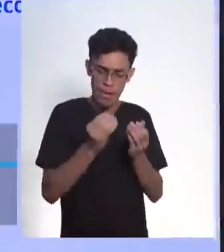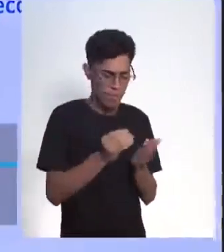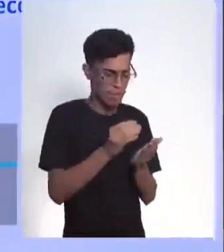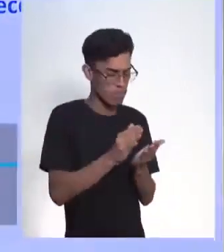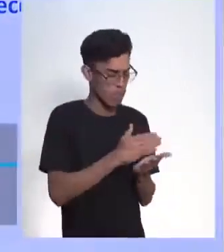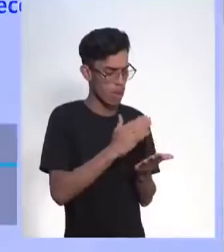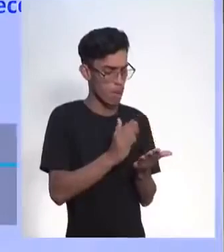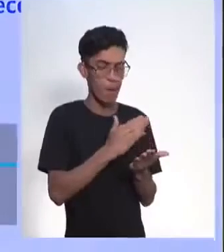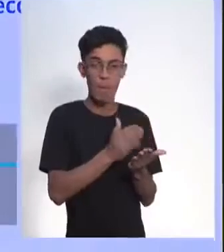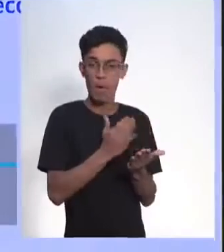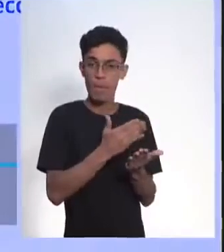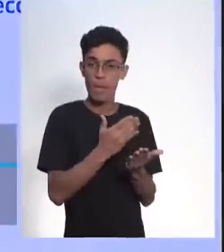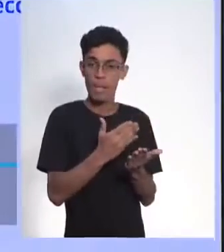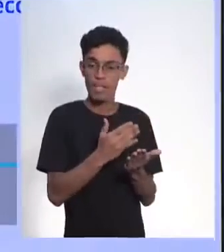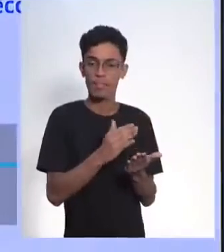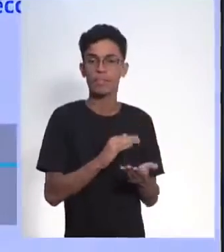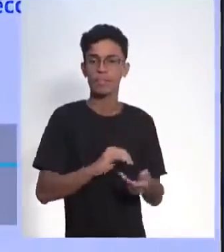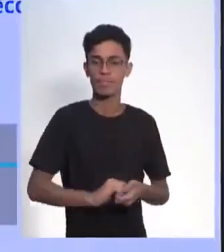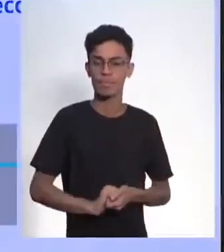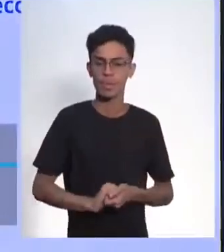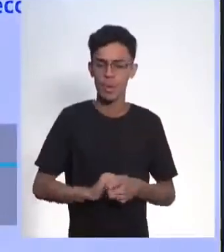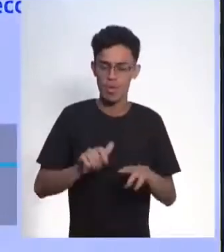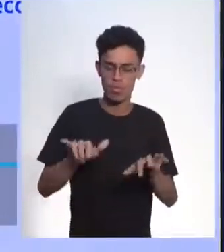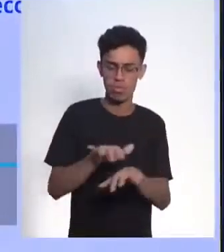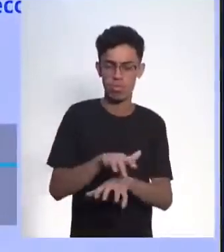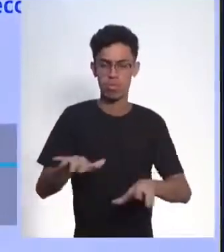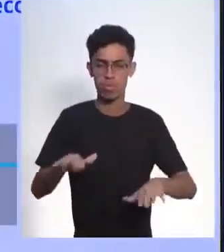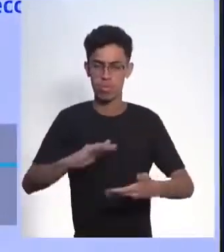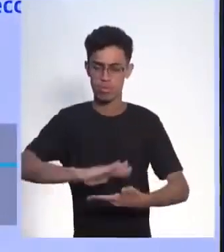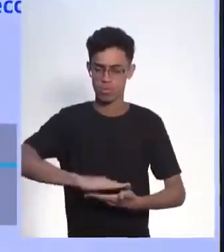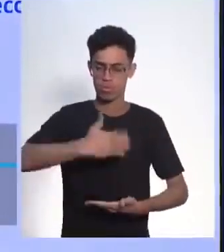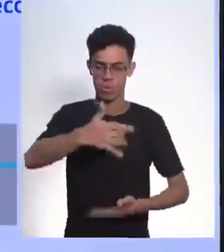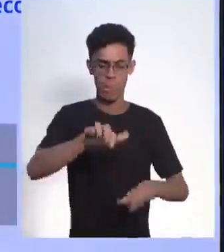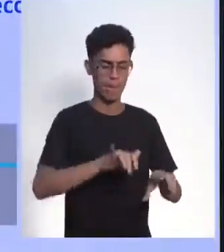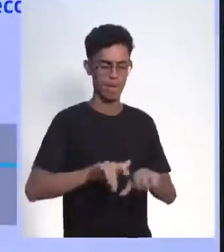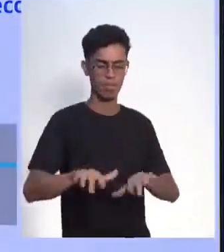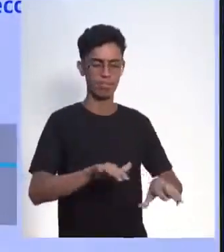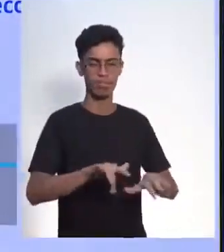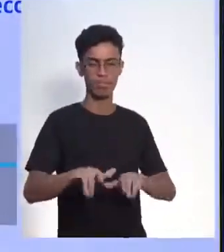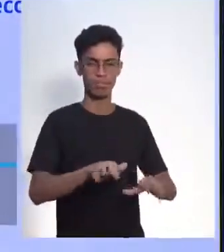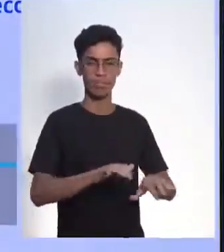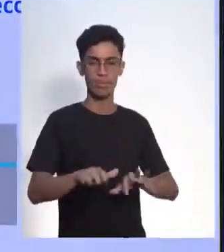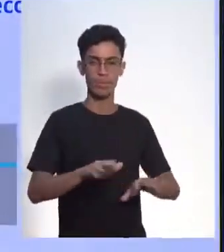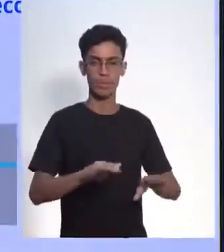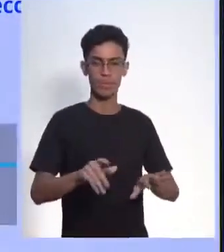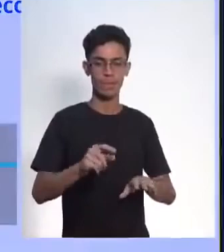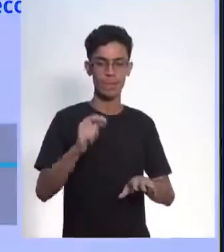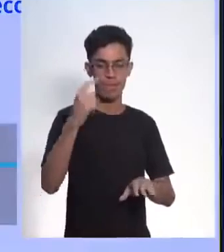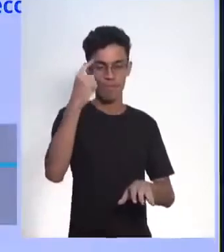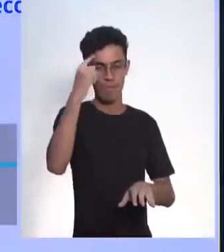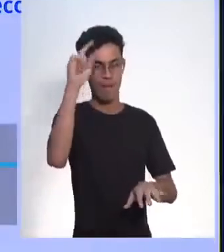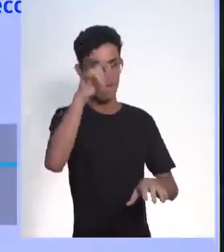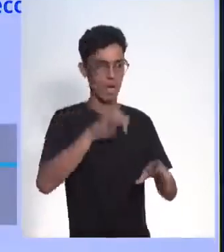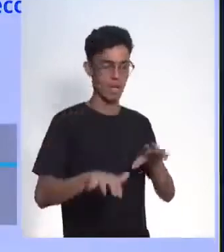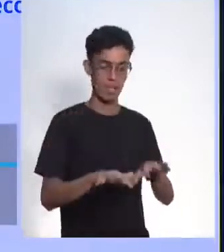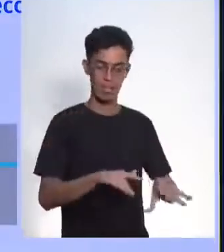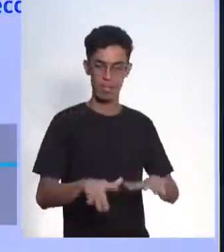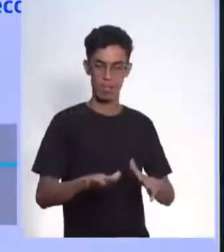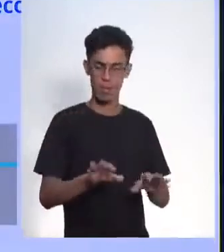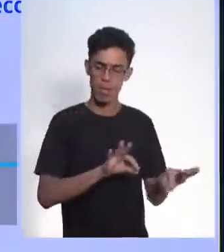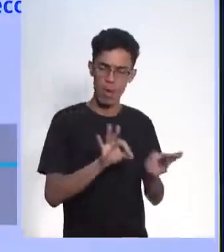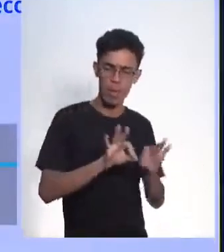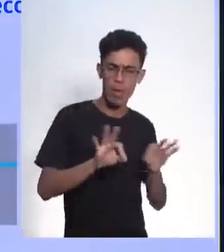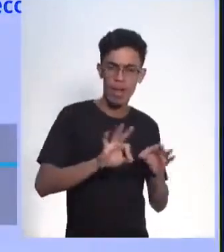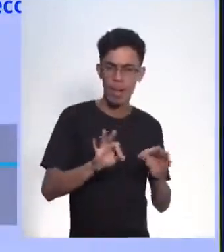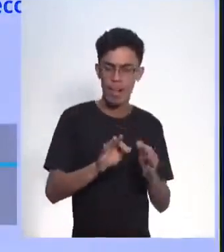seu caderno. Se você estiver aí no computador, digite aí, faça a sua organização no seu caderno ou aí